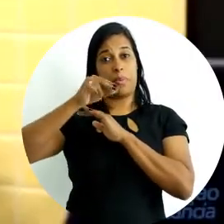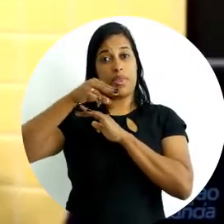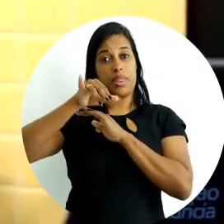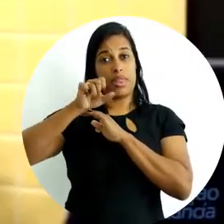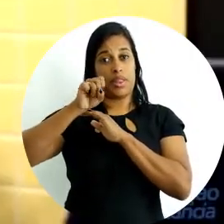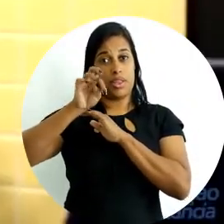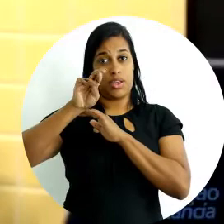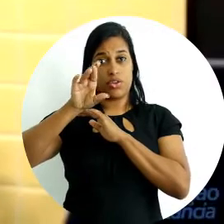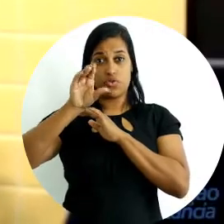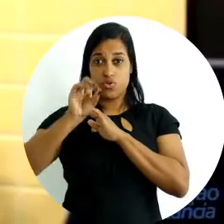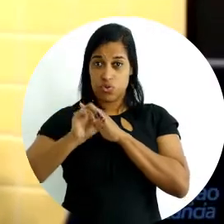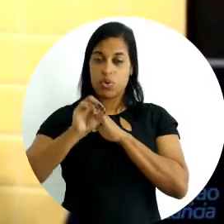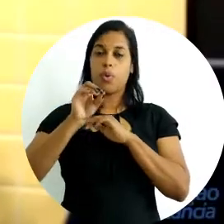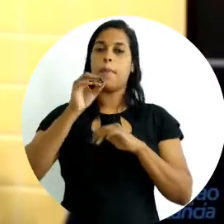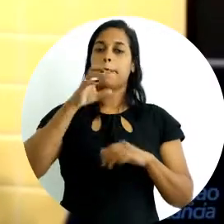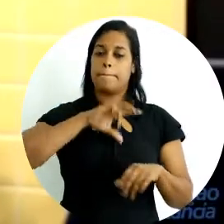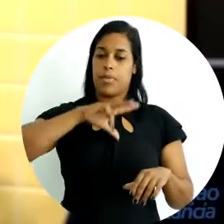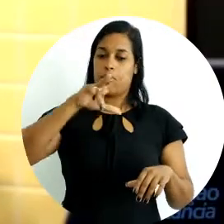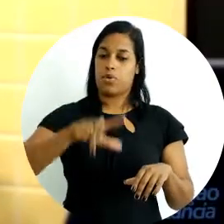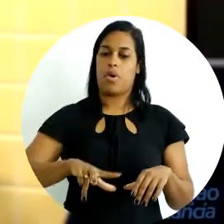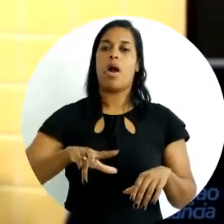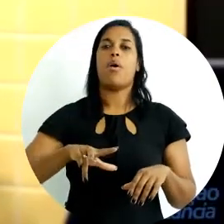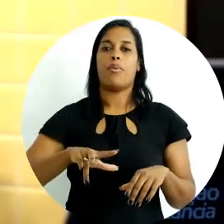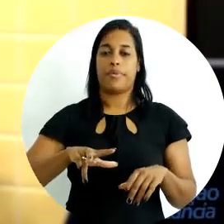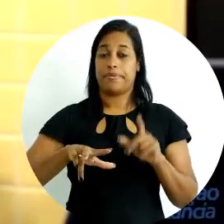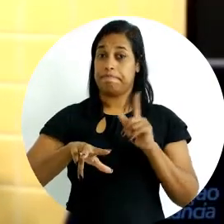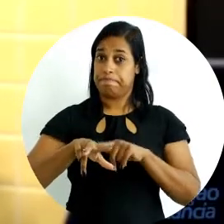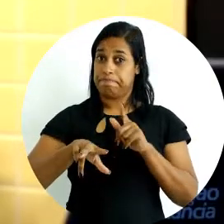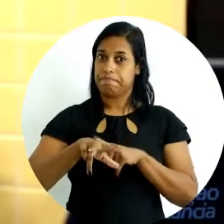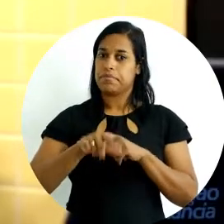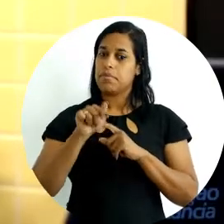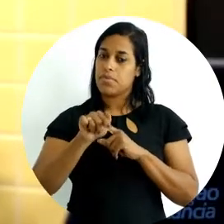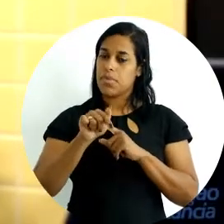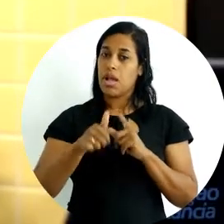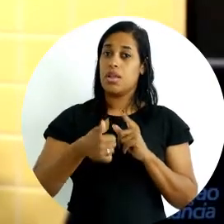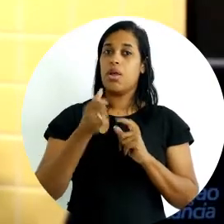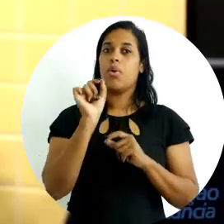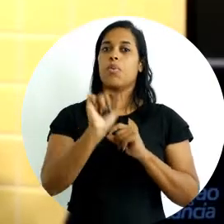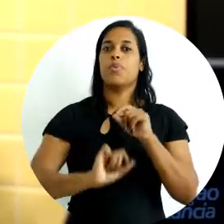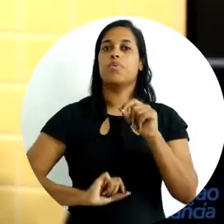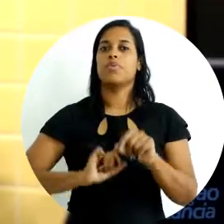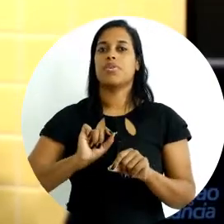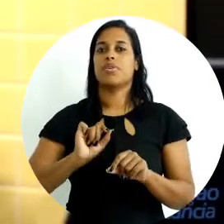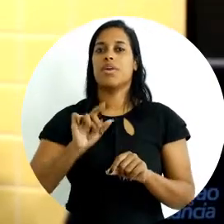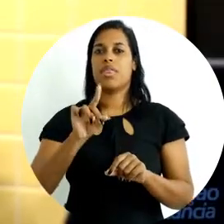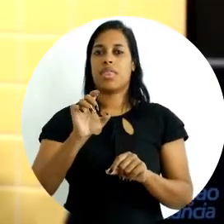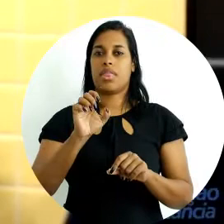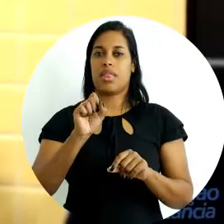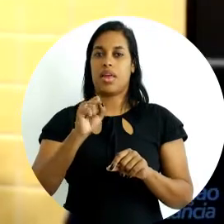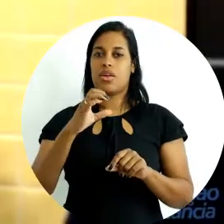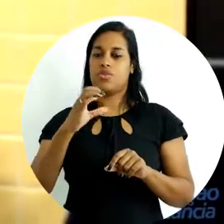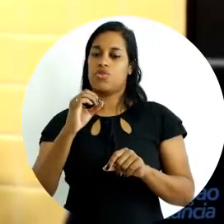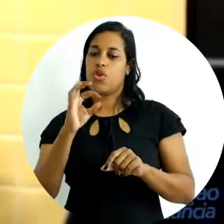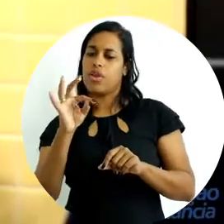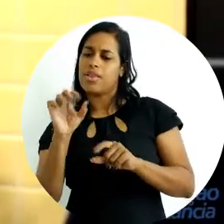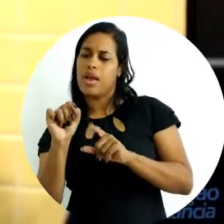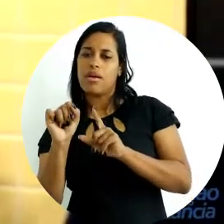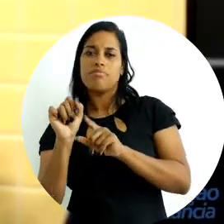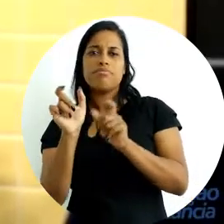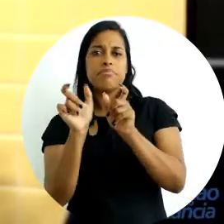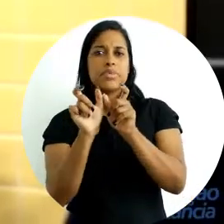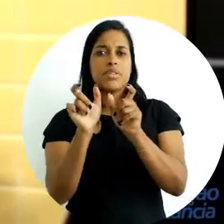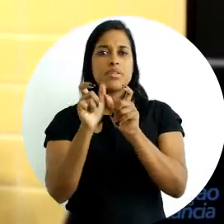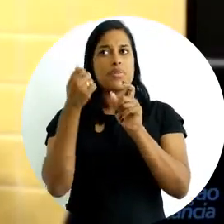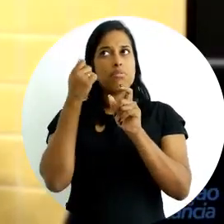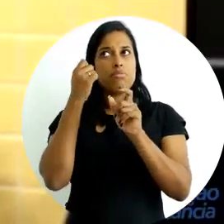primeiro-ministro português, Marquês de Pombal, ele era o que nós chamamos de déspota esclarecido. Por